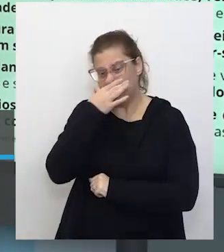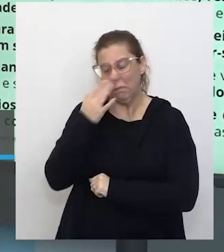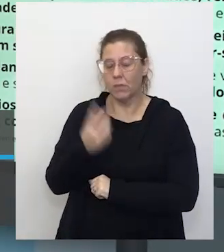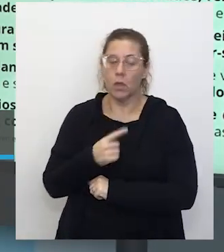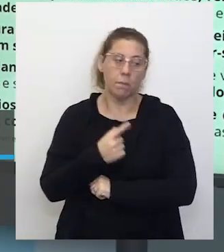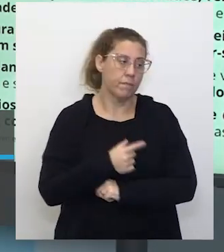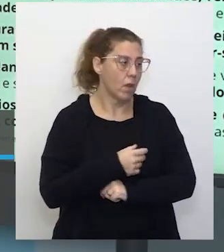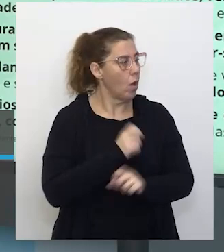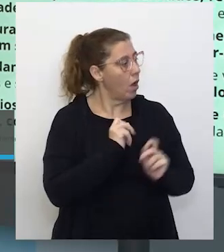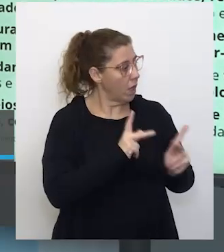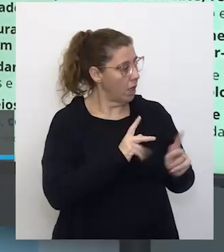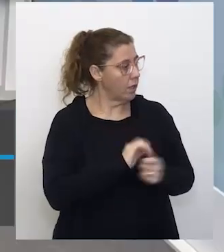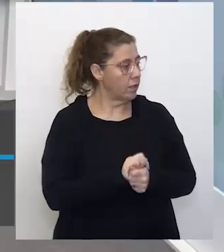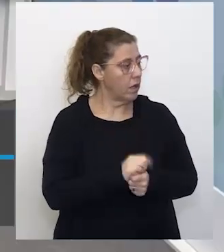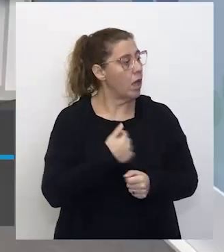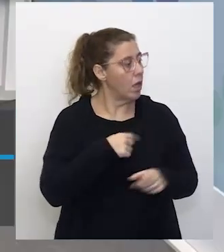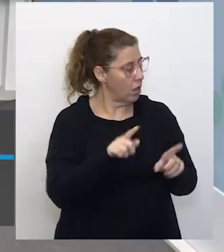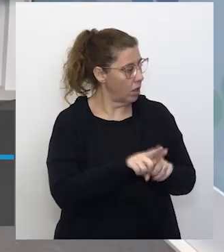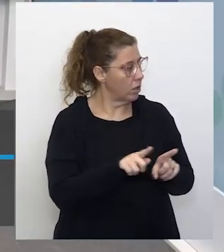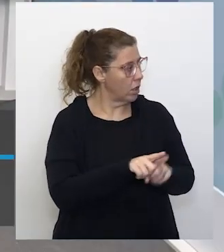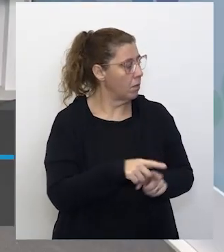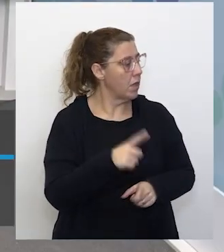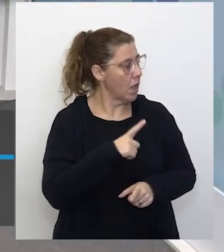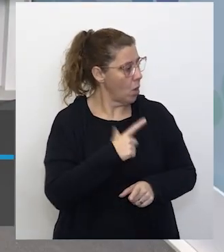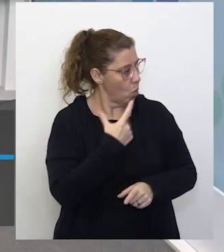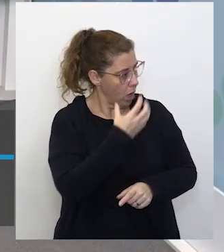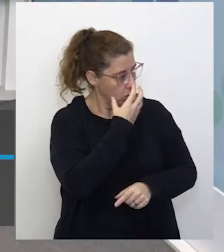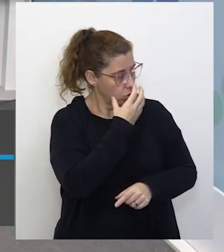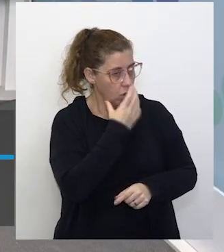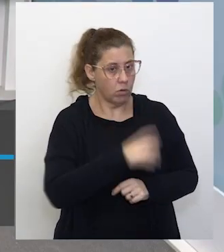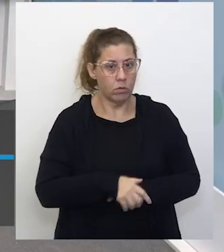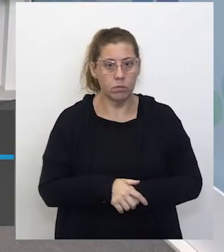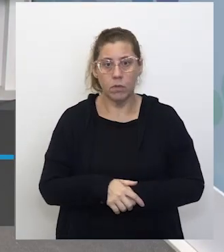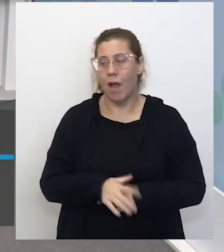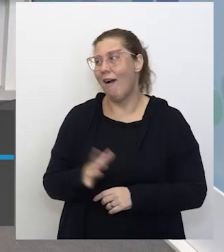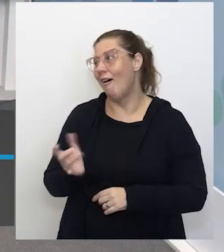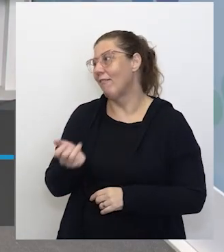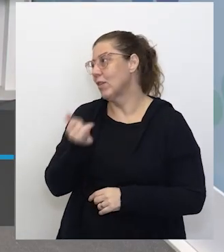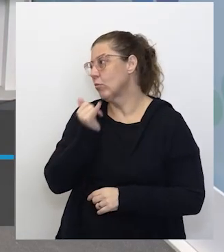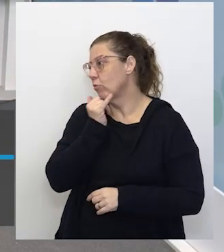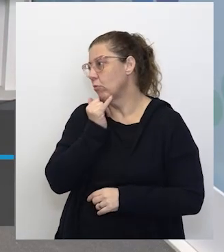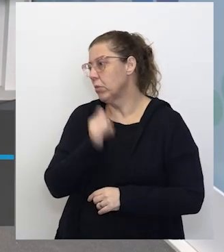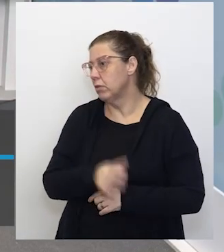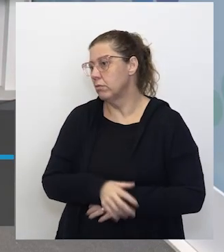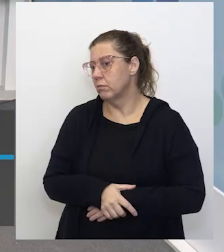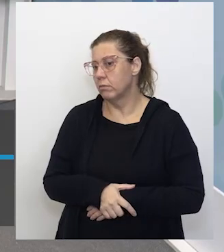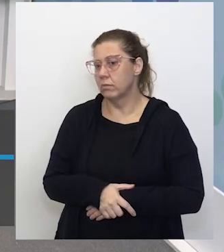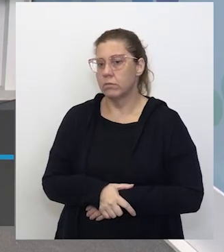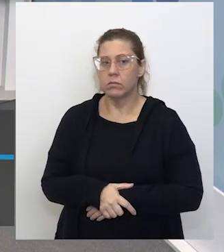respondeu, tudo bem, também tenho um cachorro. Sinto muito, então.